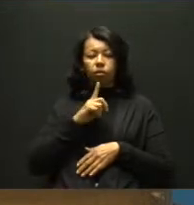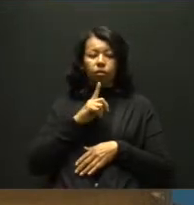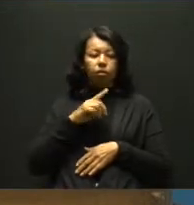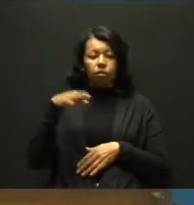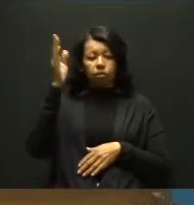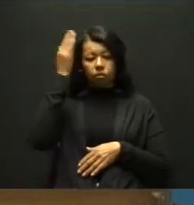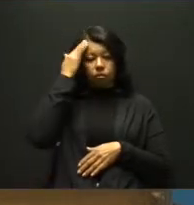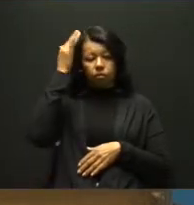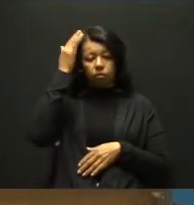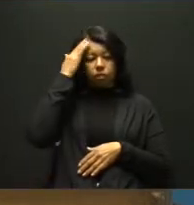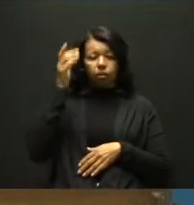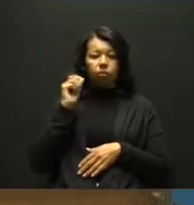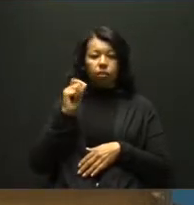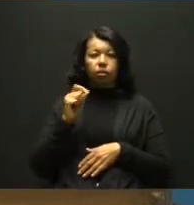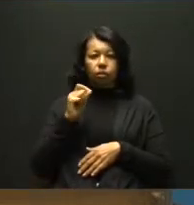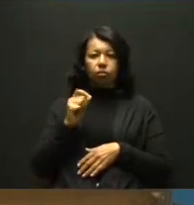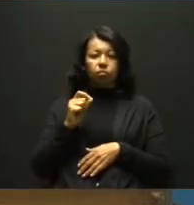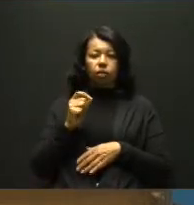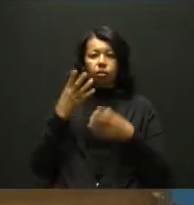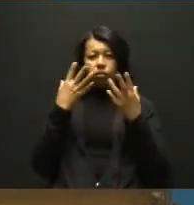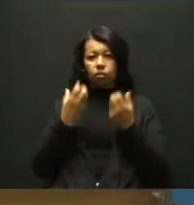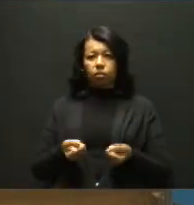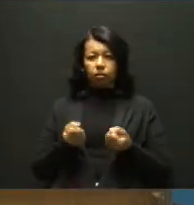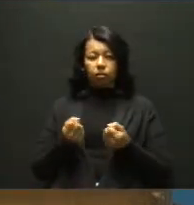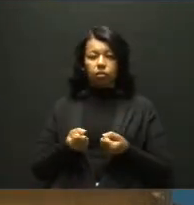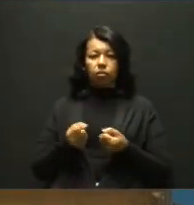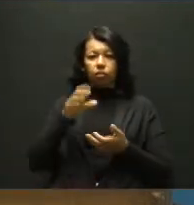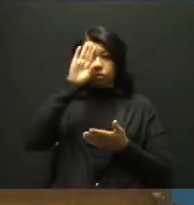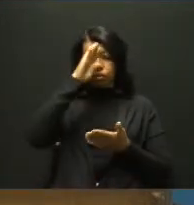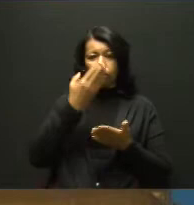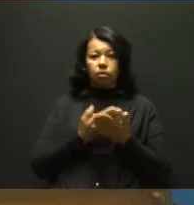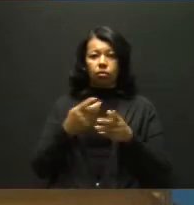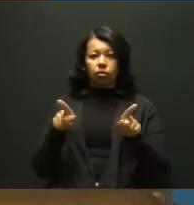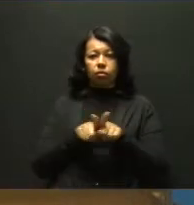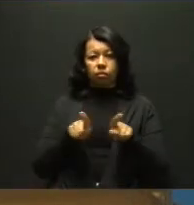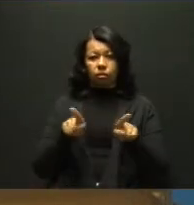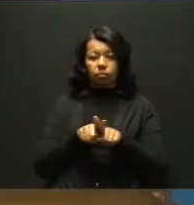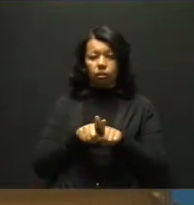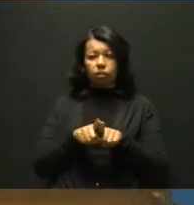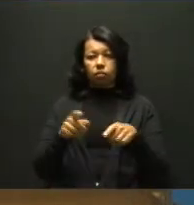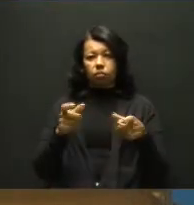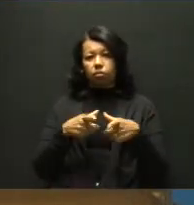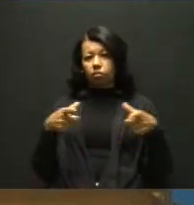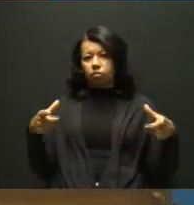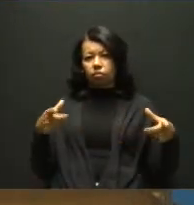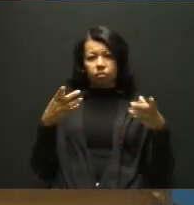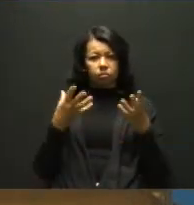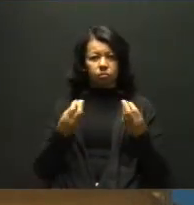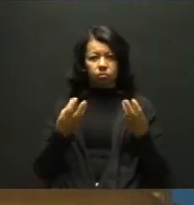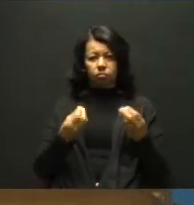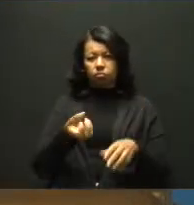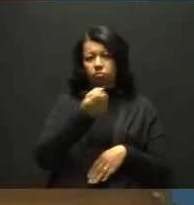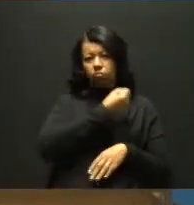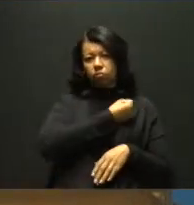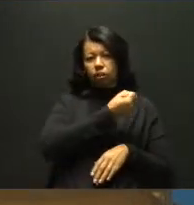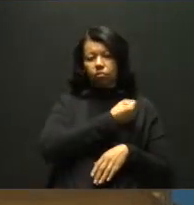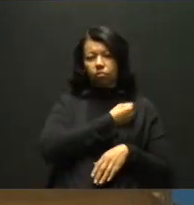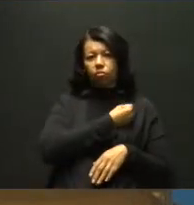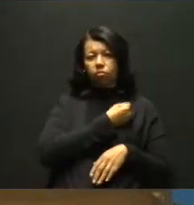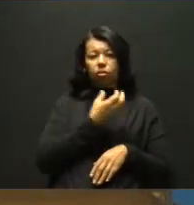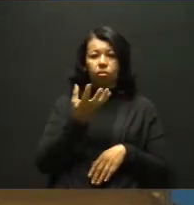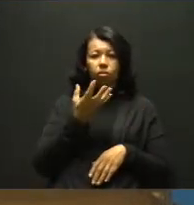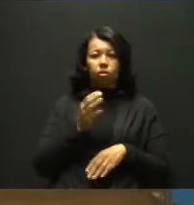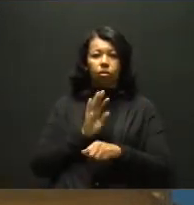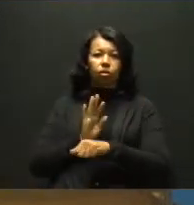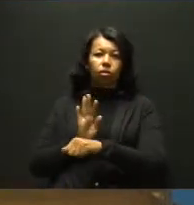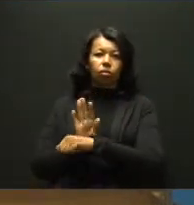sabe que a adesão eu acredito também que a adesão será em grande mato é porque quem não quer fazer uma colaboração